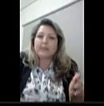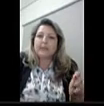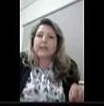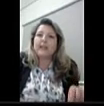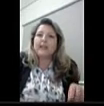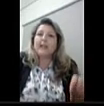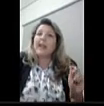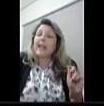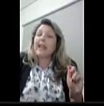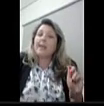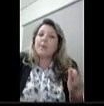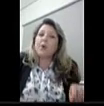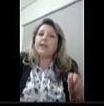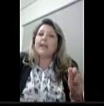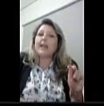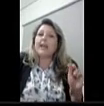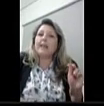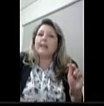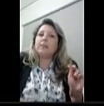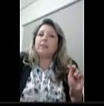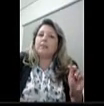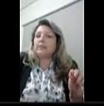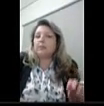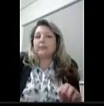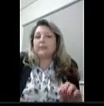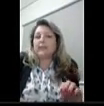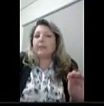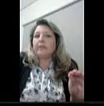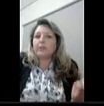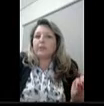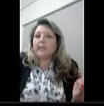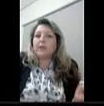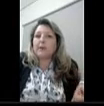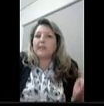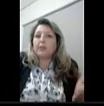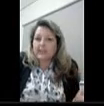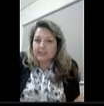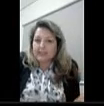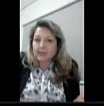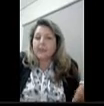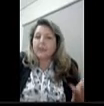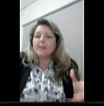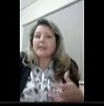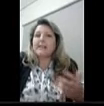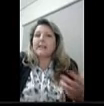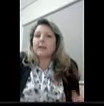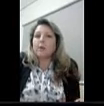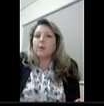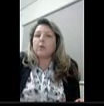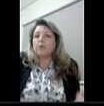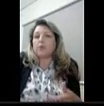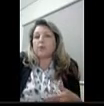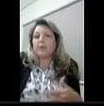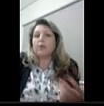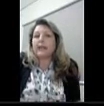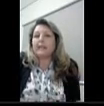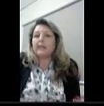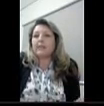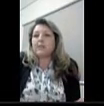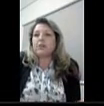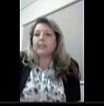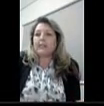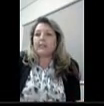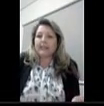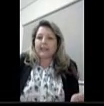trabalho dela, embora ela não tenha feito nenhuma notação, mas ela soube contar